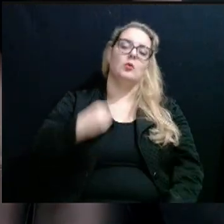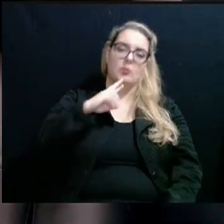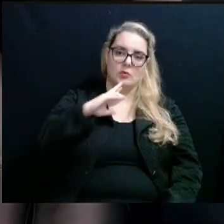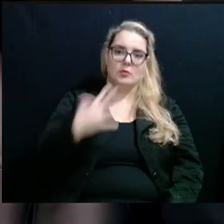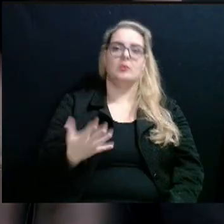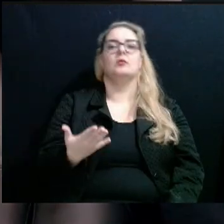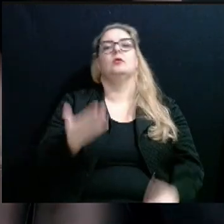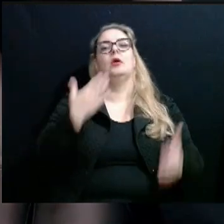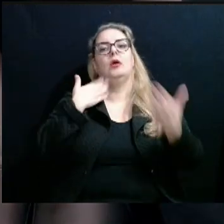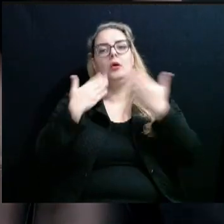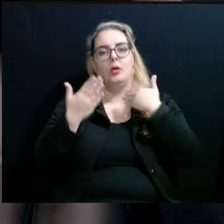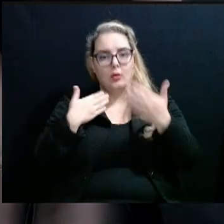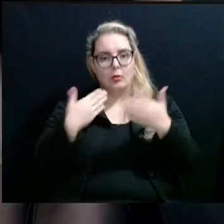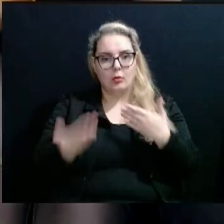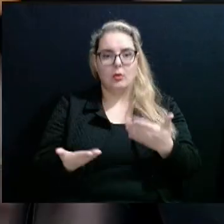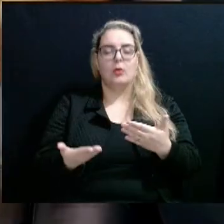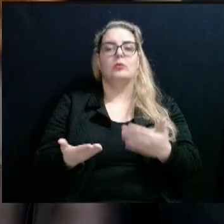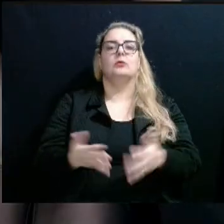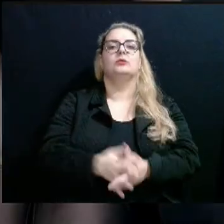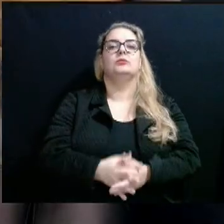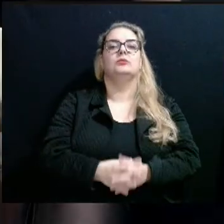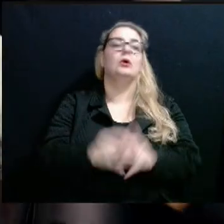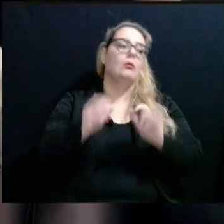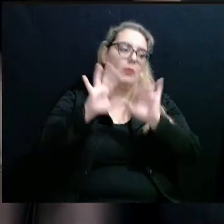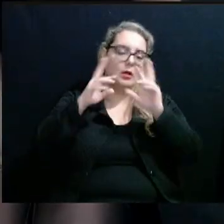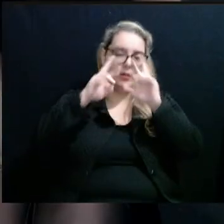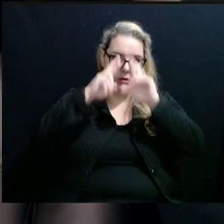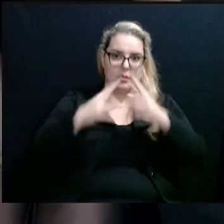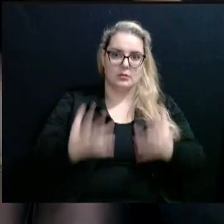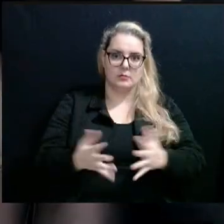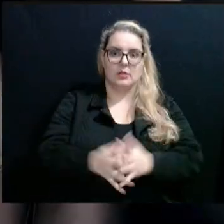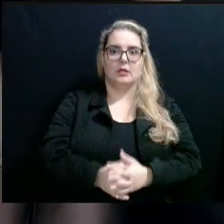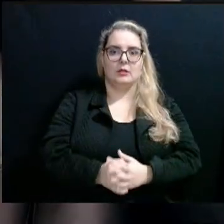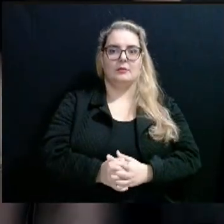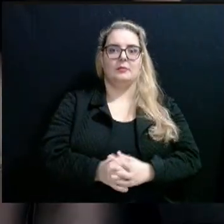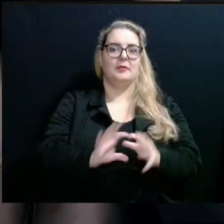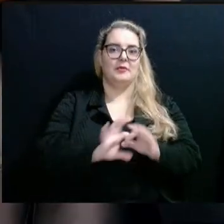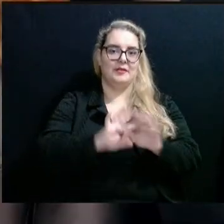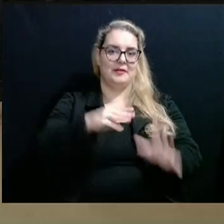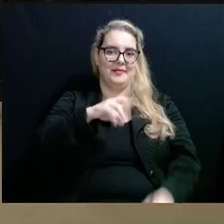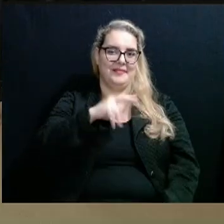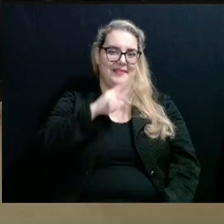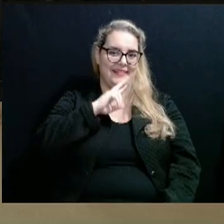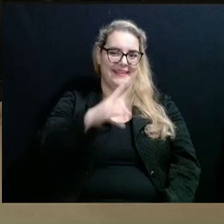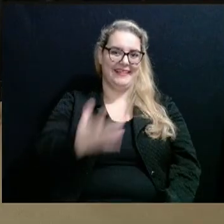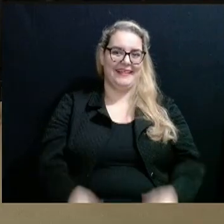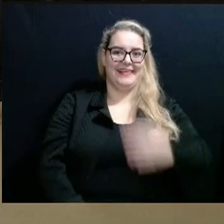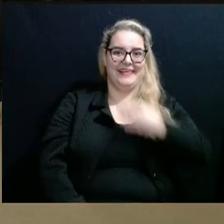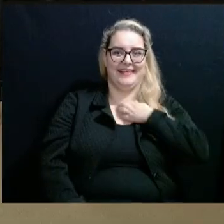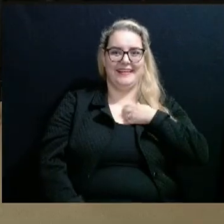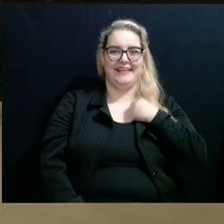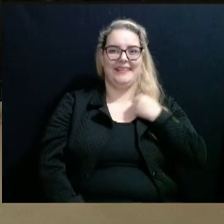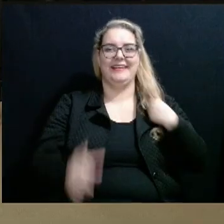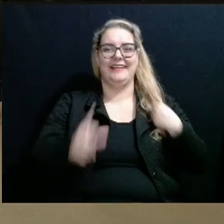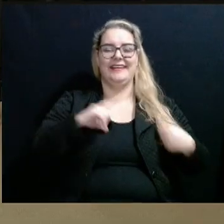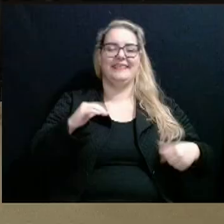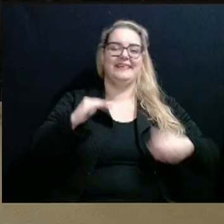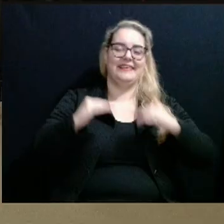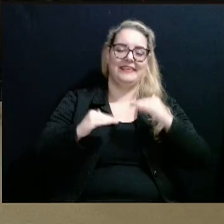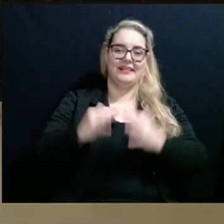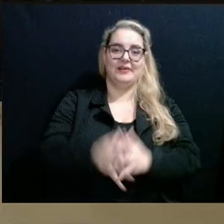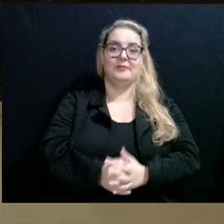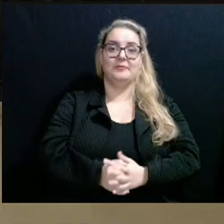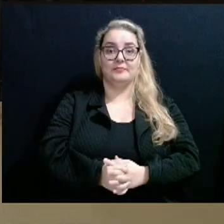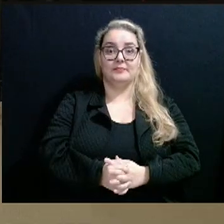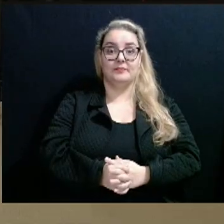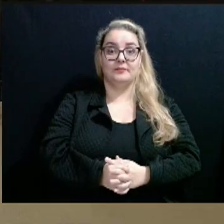né? Com diálogo e clareza e respeito. Mas vamos deixar a Mara responder. Tem que ter um equilíbrio, né? Vamos lá. Vamos lá. Na verdade,